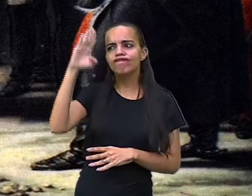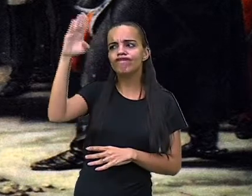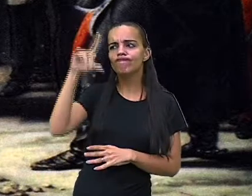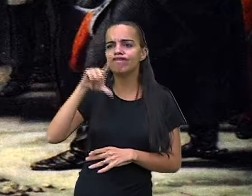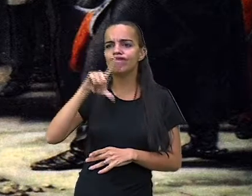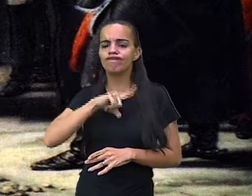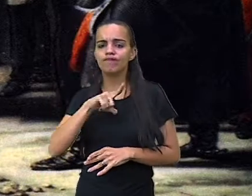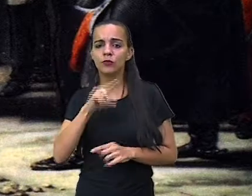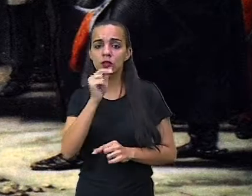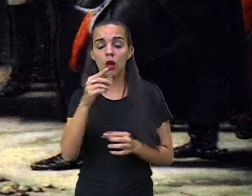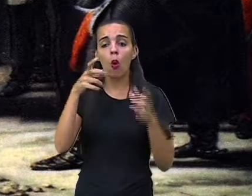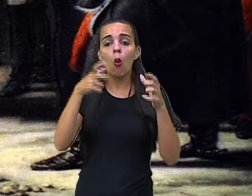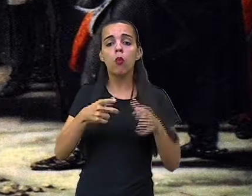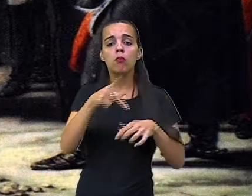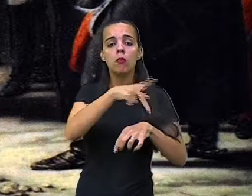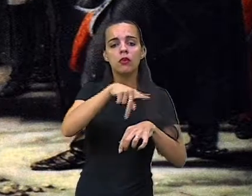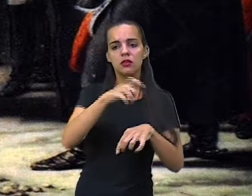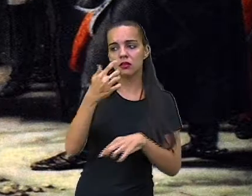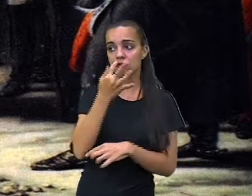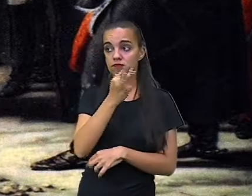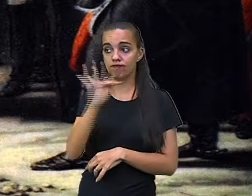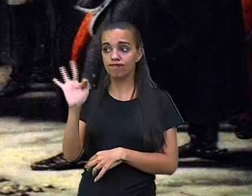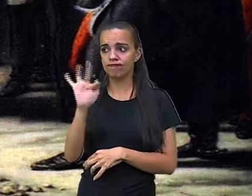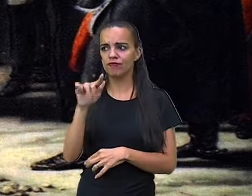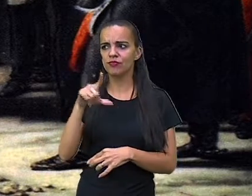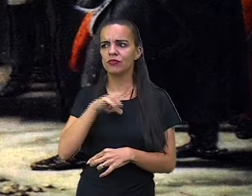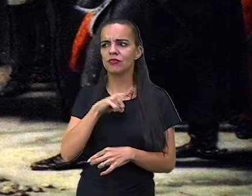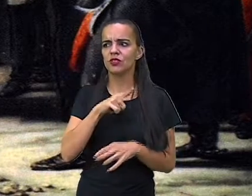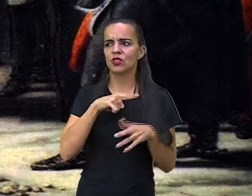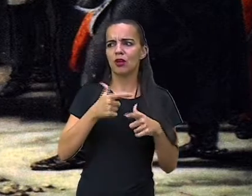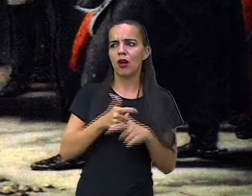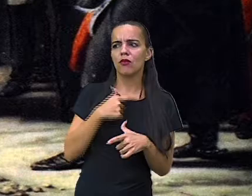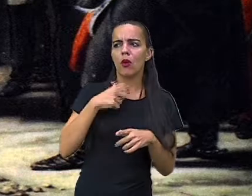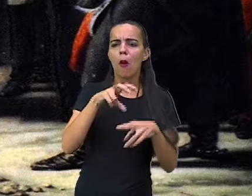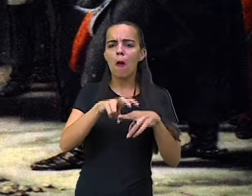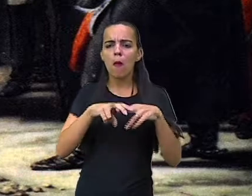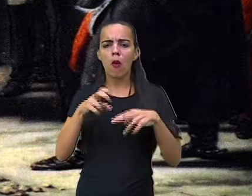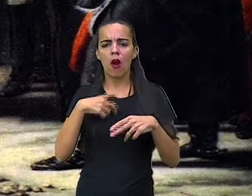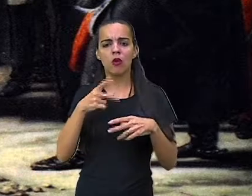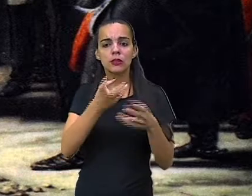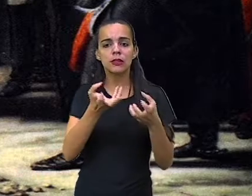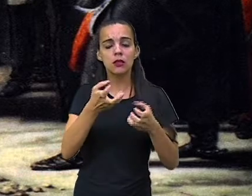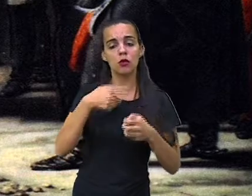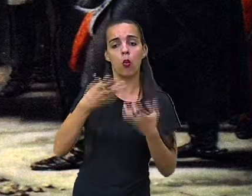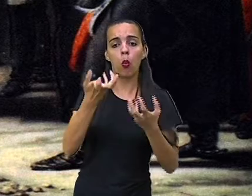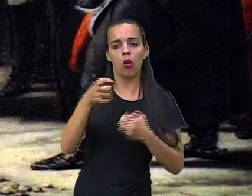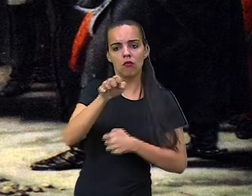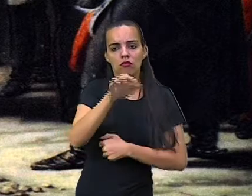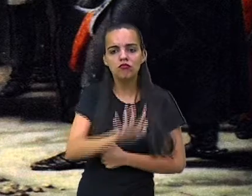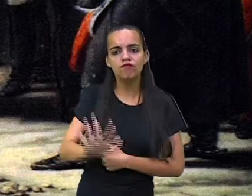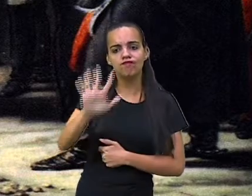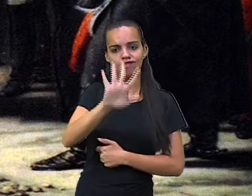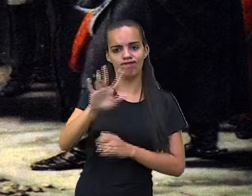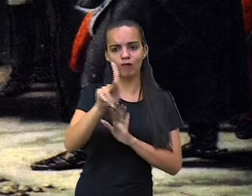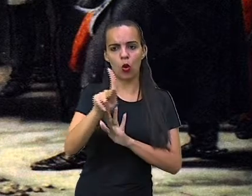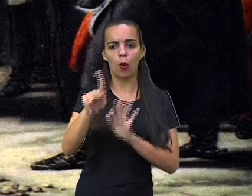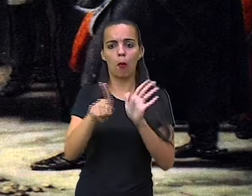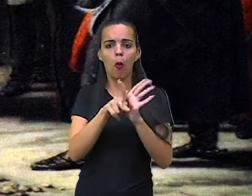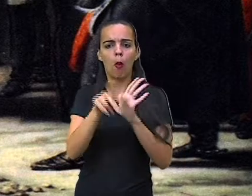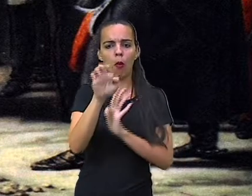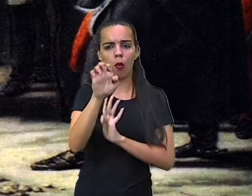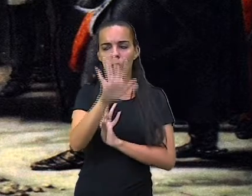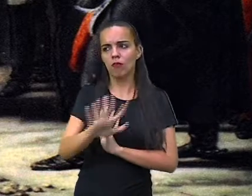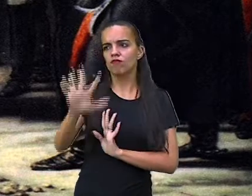na França, e expressam o início de um sentimento de nacionalismo, ideias liberais